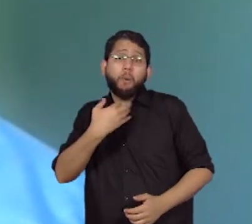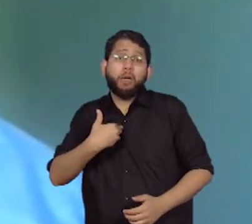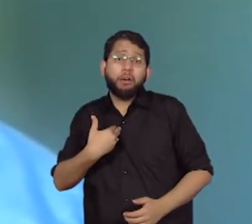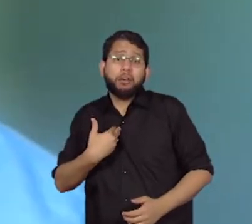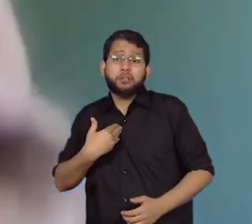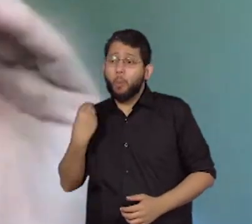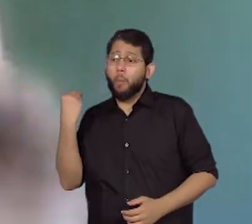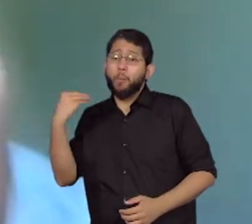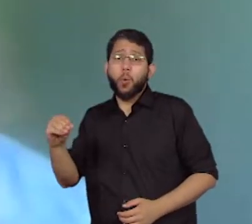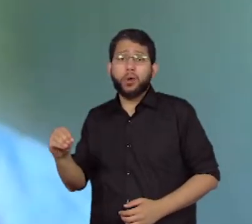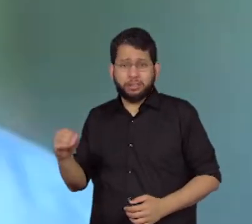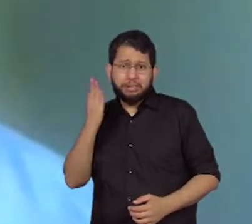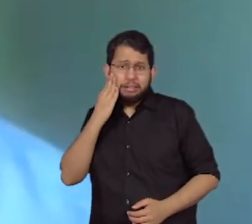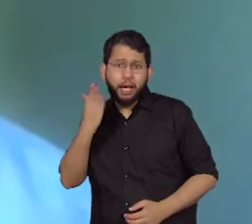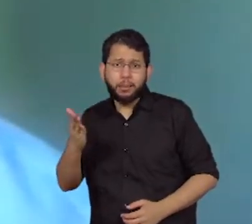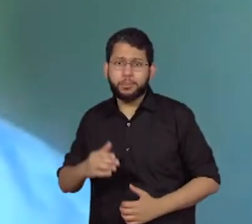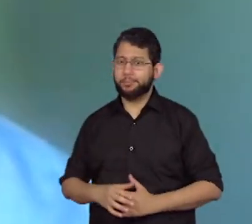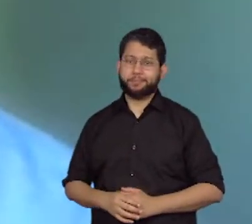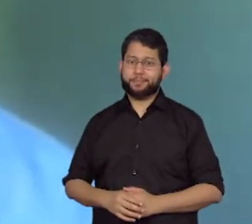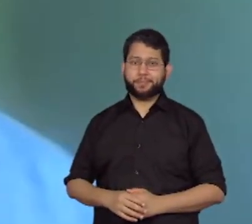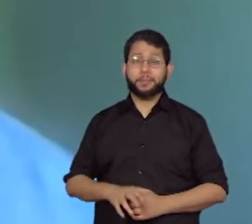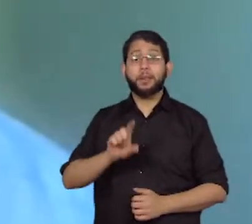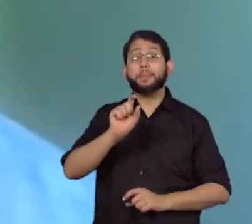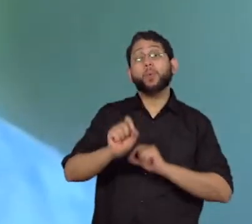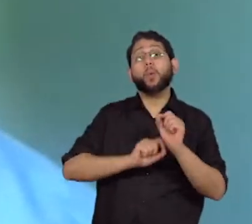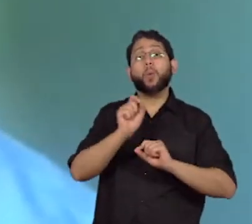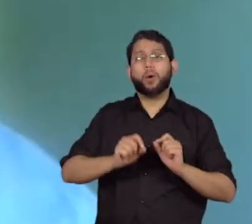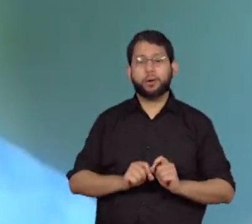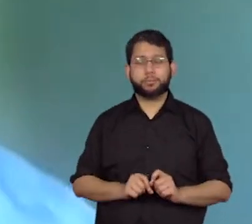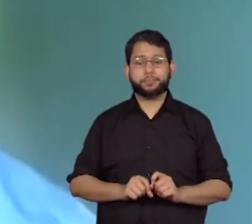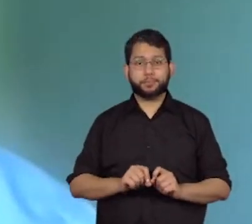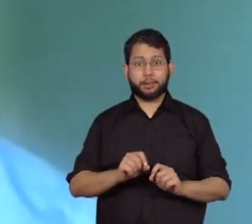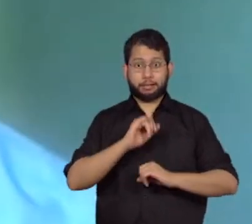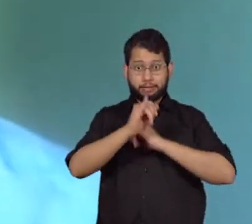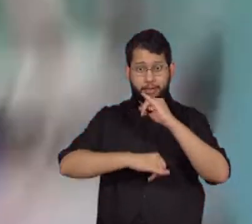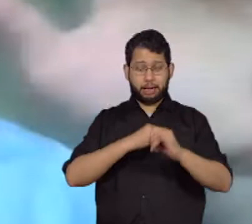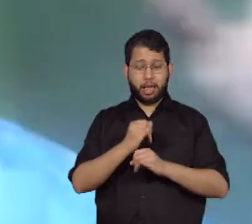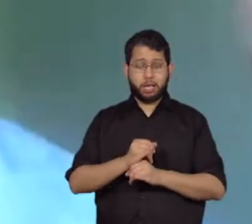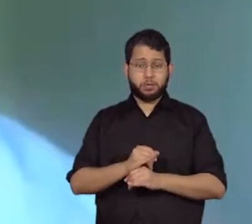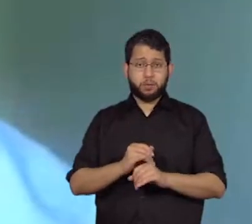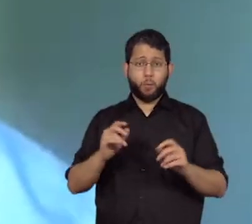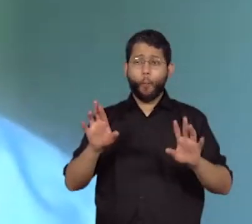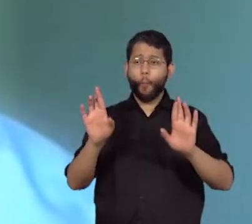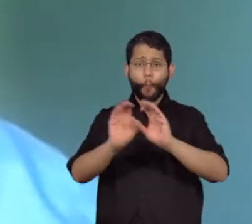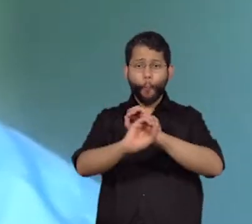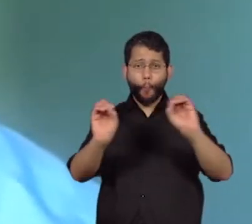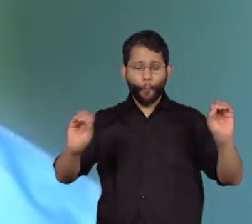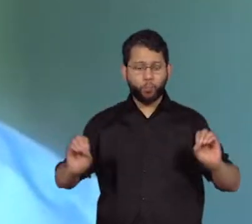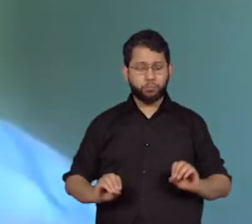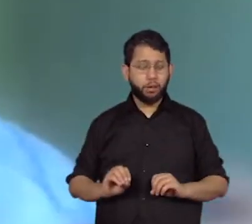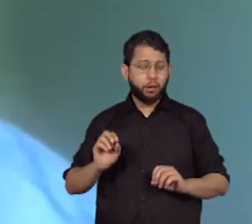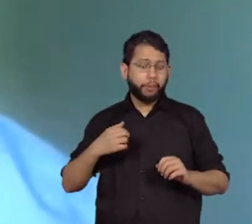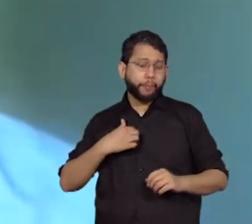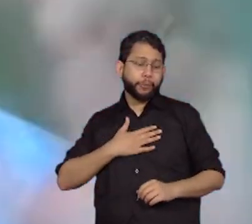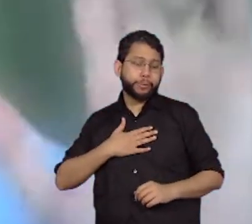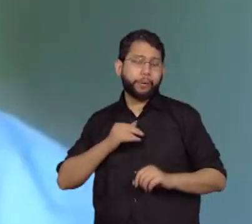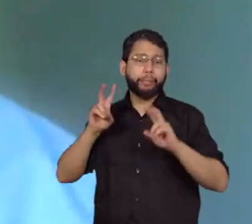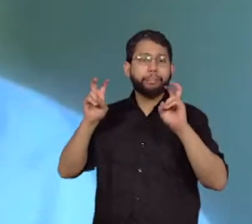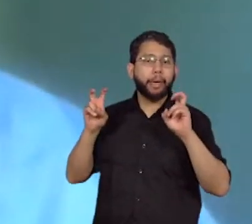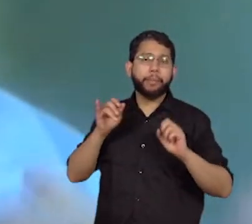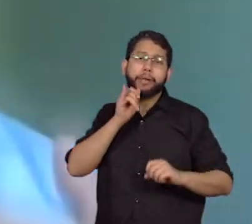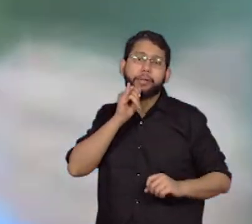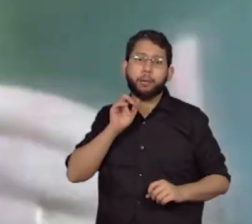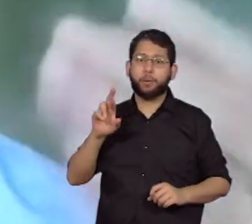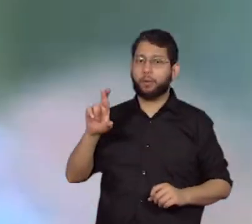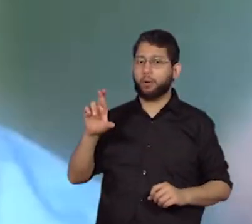que eu fiz aquela matéria. Qual é o caminho dele? Ele pode dar um Google, aí ele Google o assunto que eu escrevi. Roblox, que é um